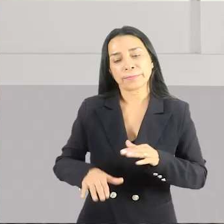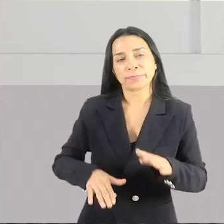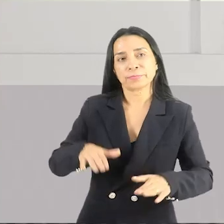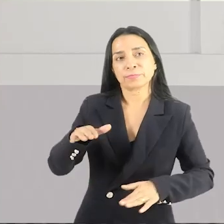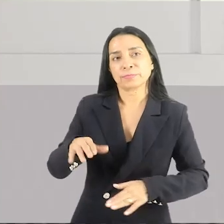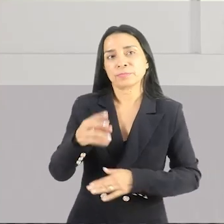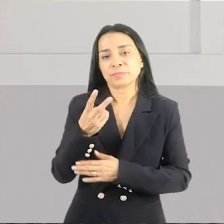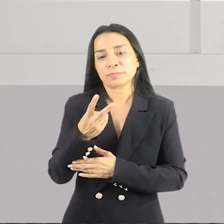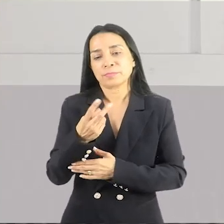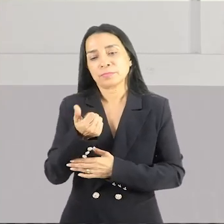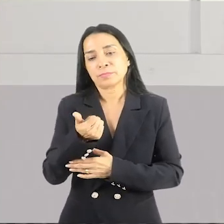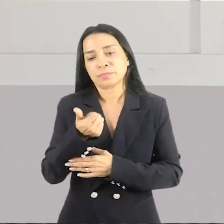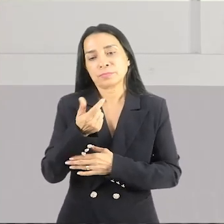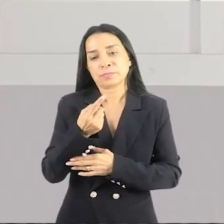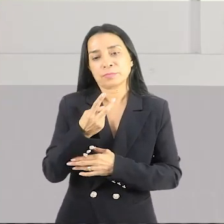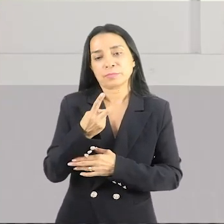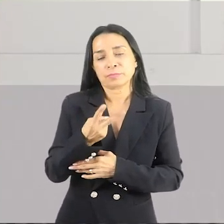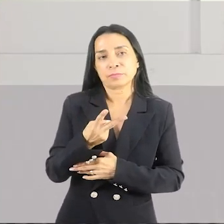12